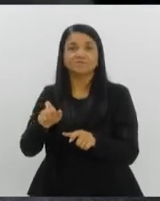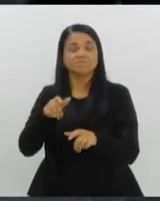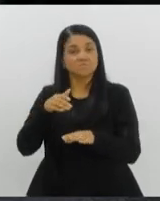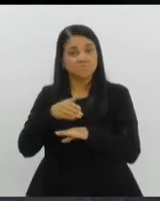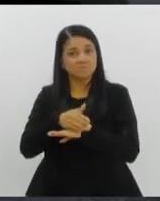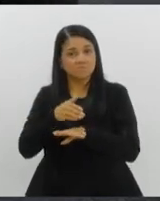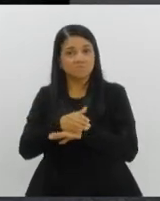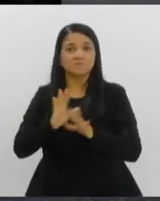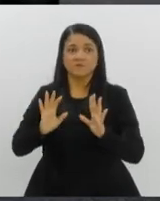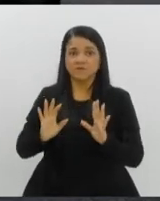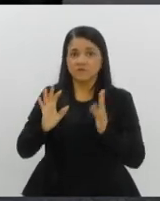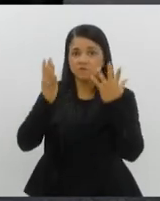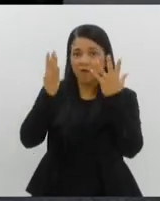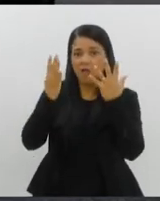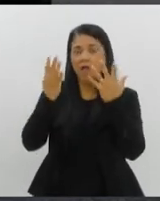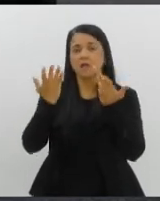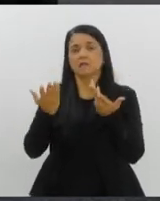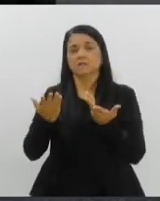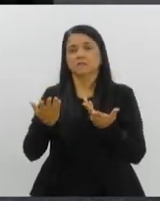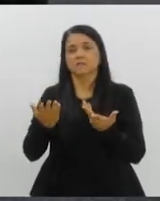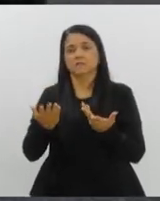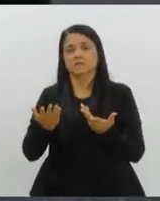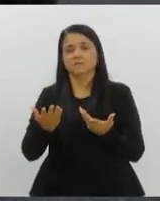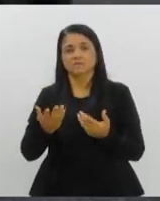participação em festivais, promoções